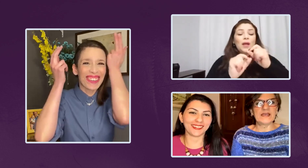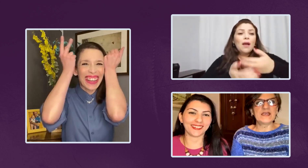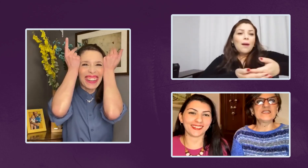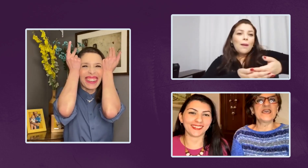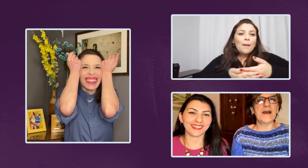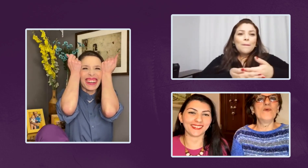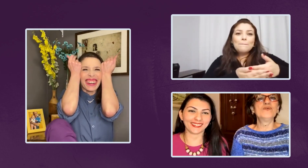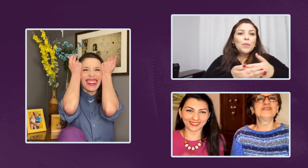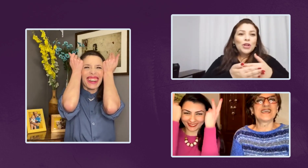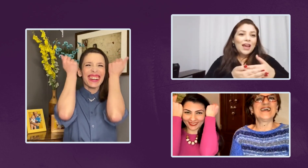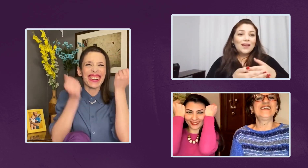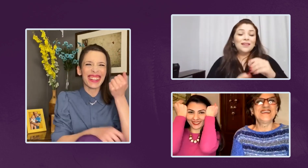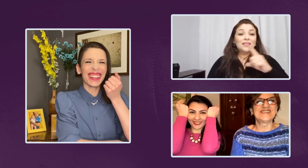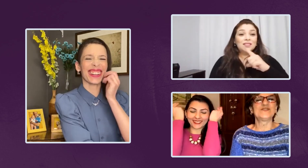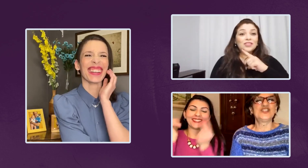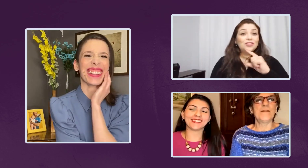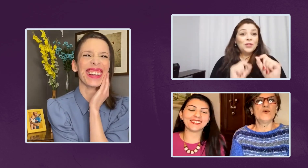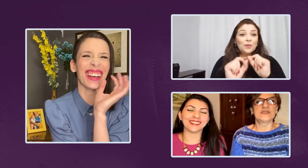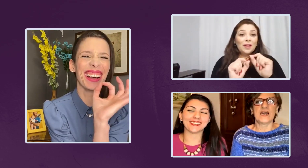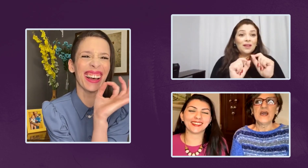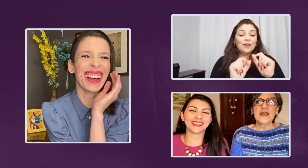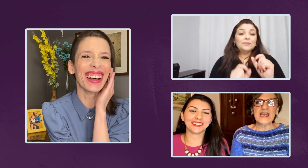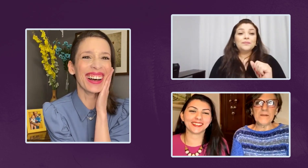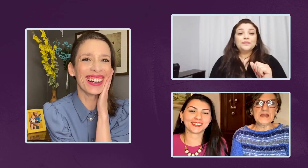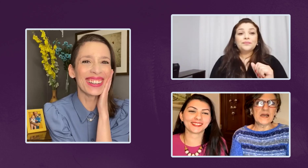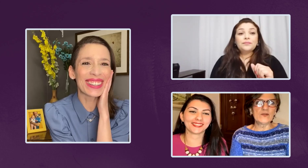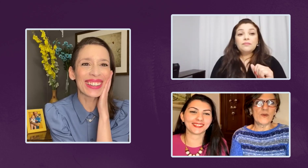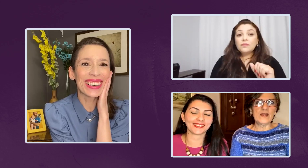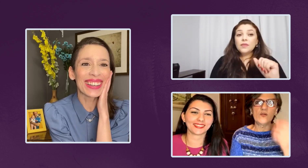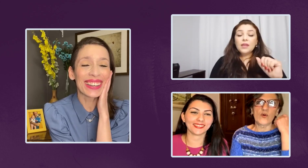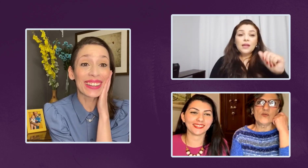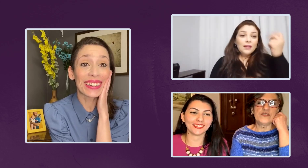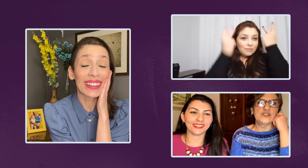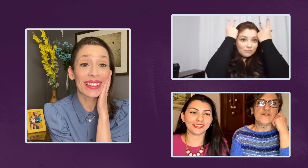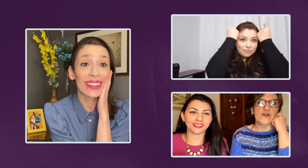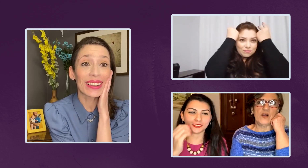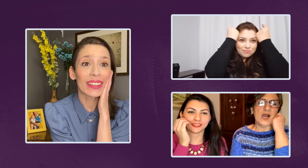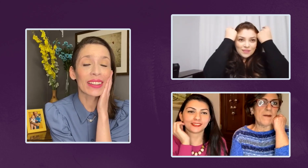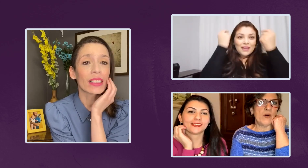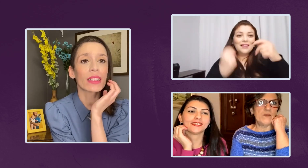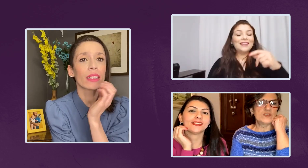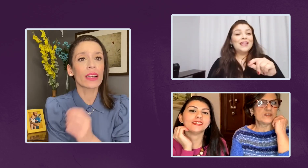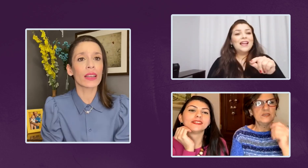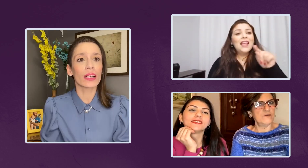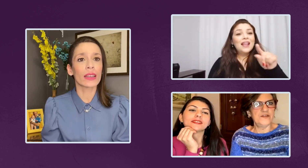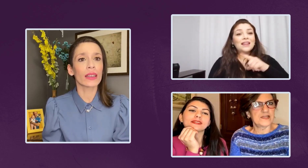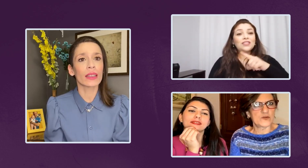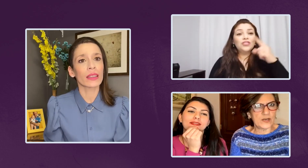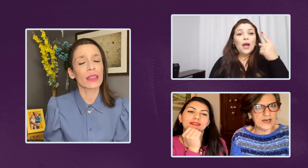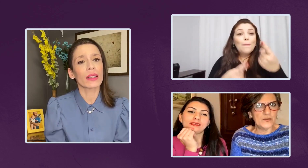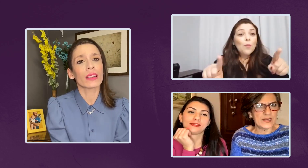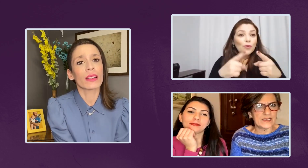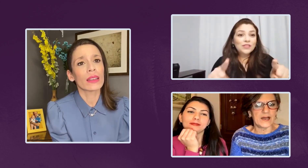a barriguinha e saía música. Isso, e tinha música. E ela brincando com ele, colocou no ouvidinho e falou: acabou a música. Eu disse: não, filha,